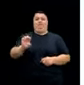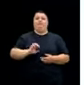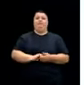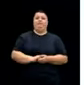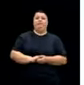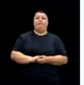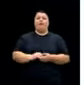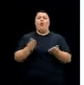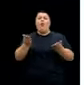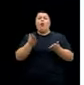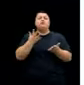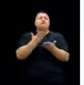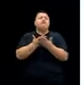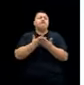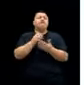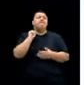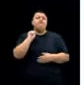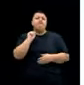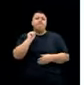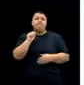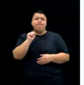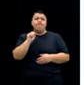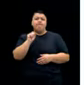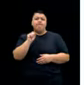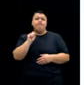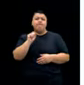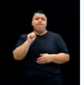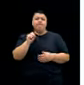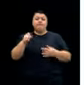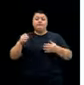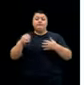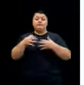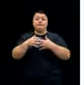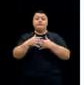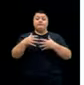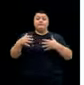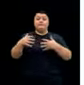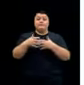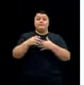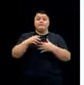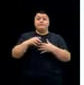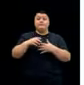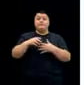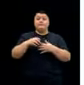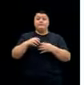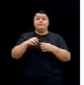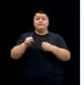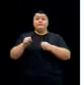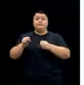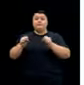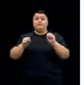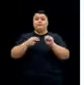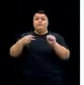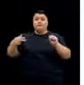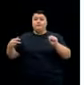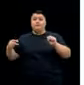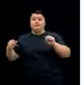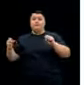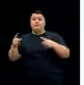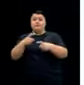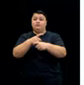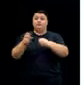O que nós vamos ver hoje, então, né? Vamos ver sobre histologia, antígenos e anticorpos,